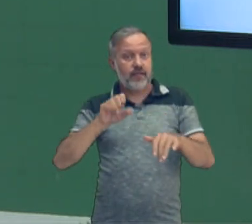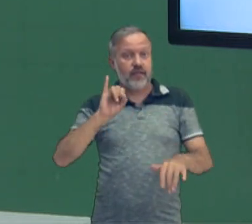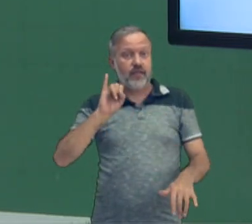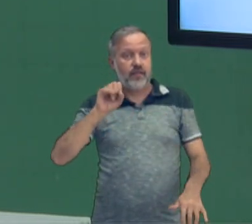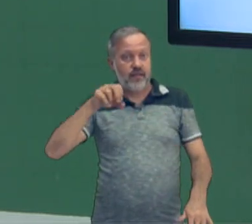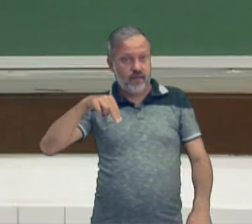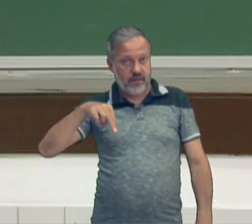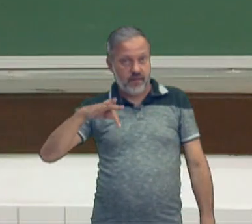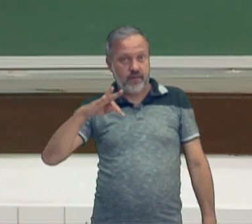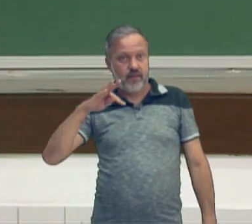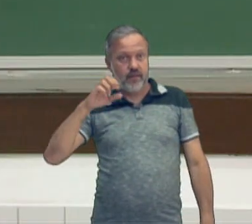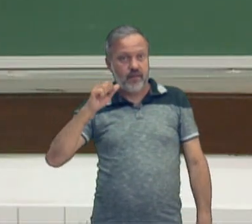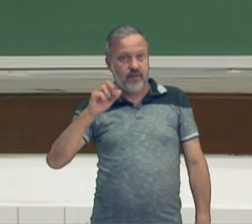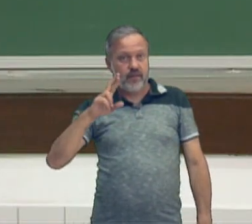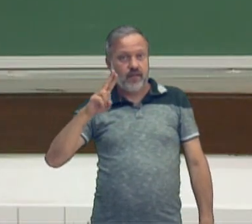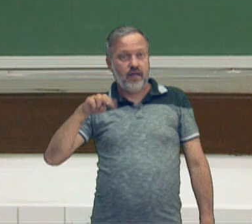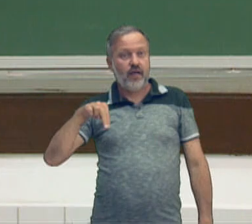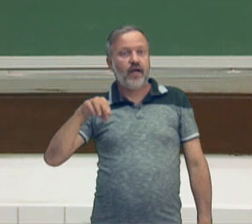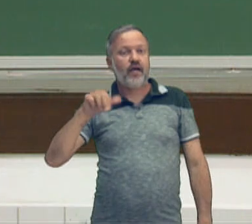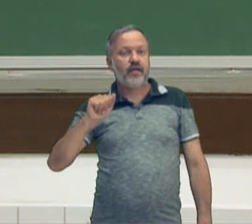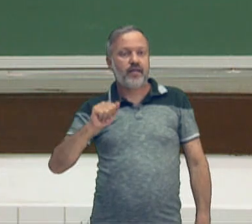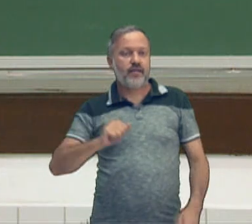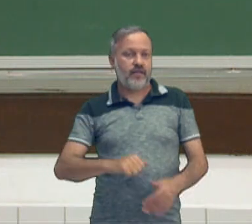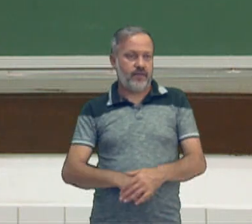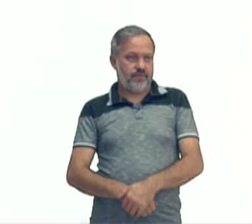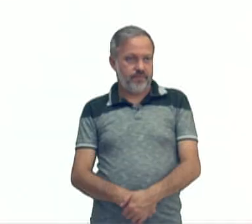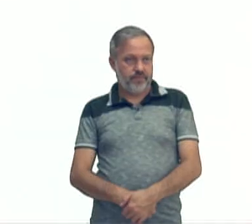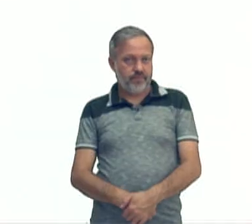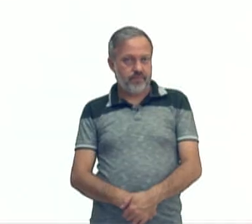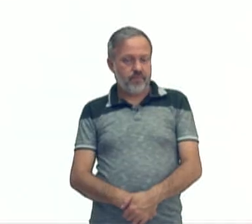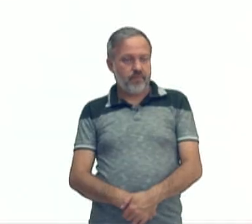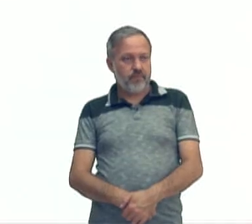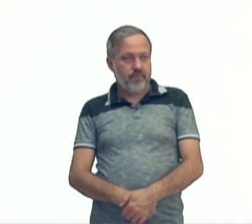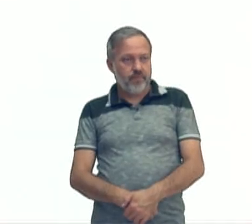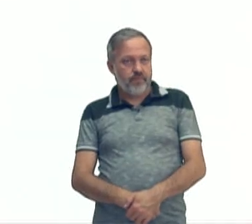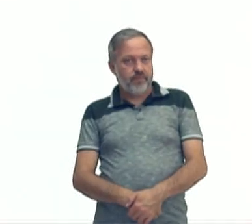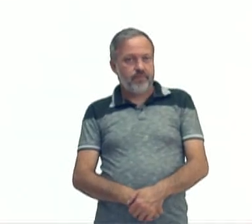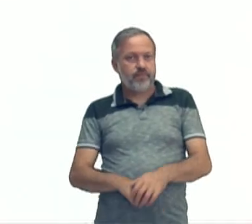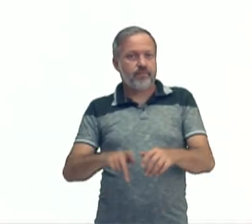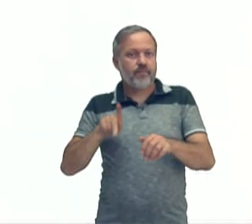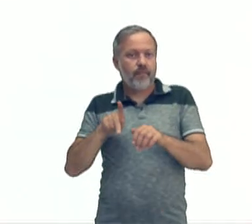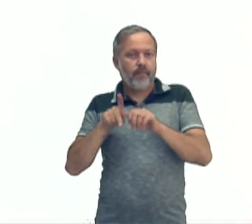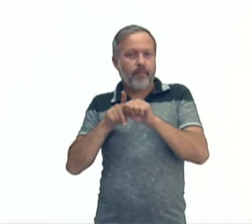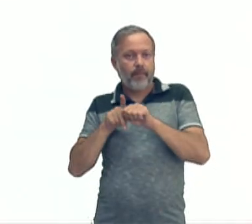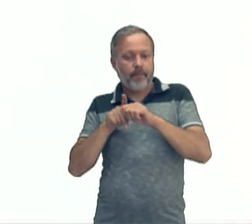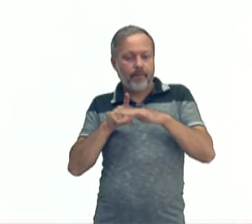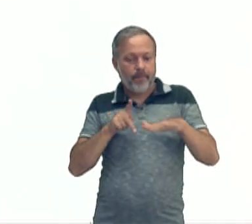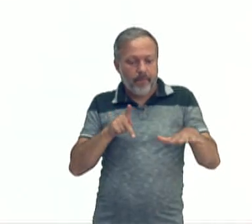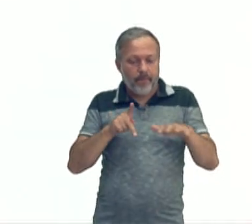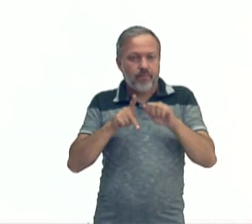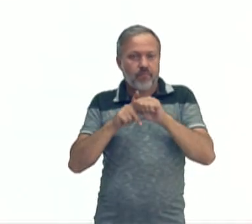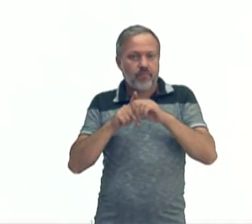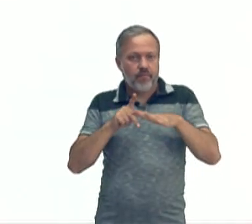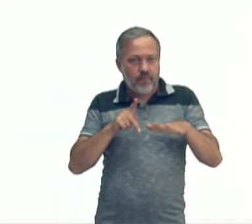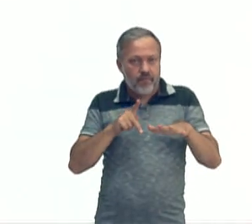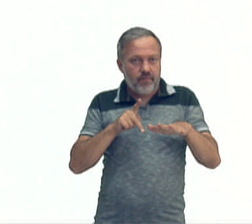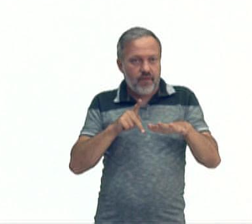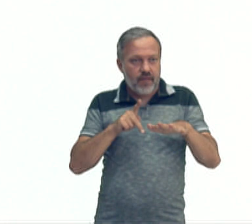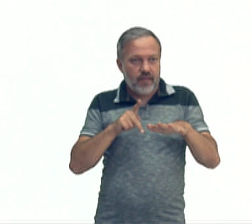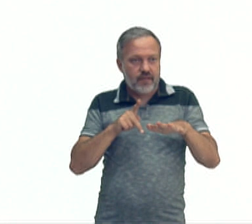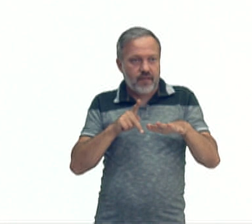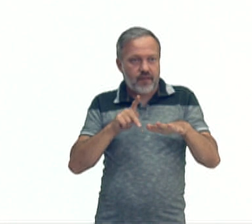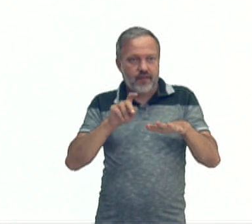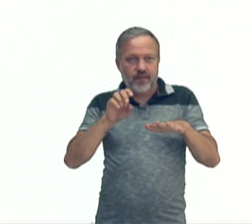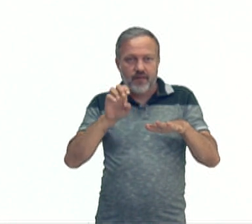entre países. E aí nós temos a migração externa. Na migração externa, aí sim, né?